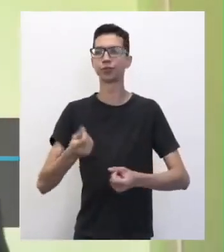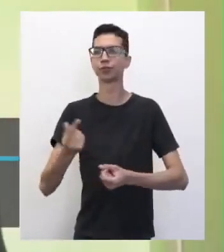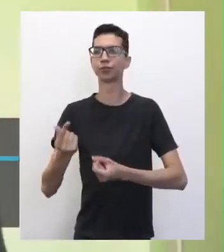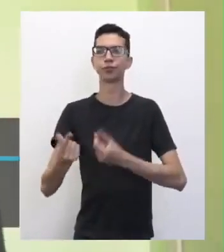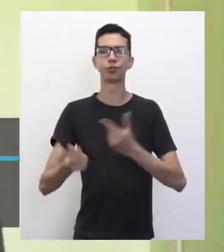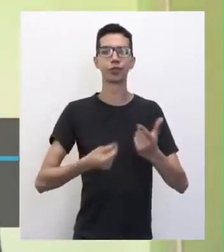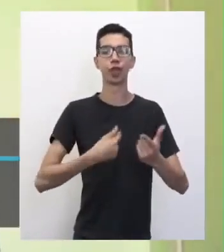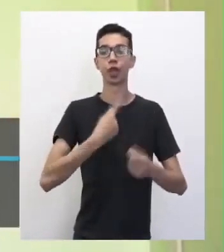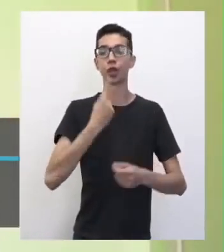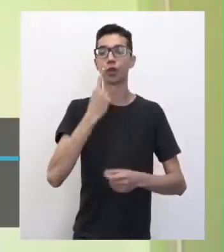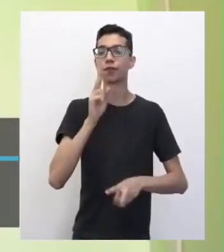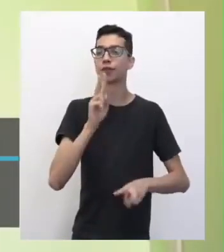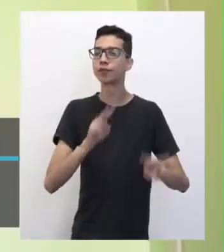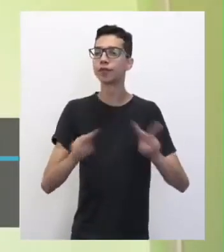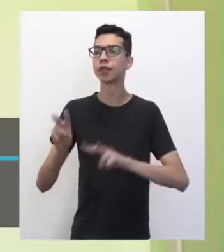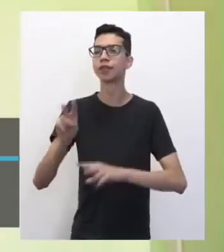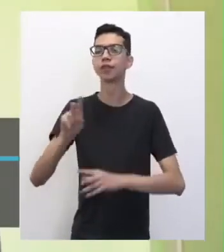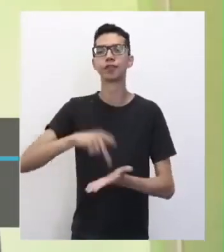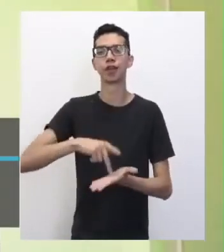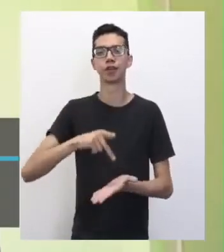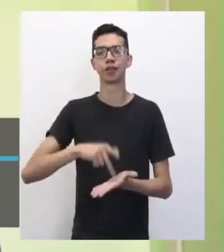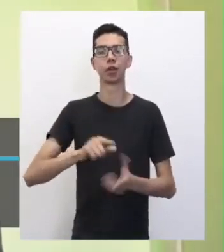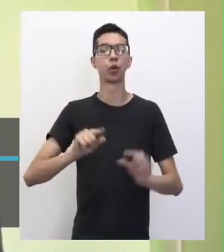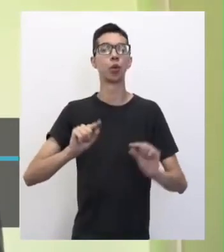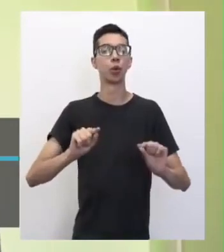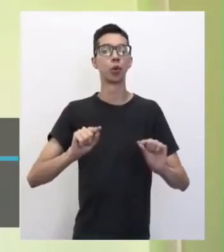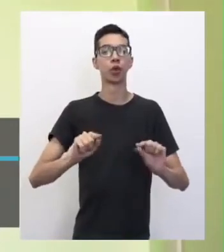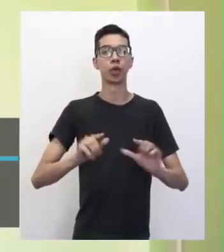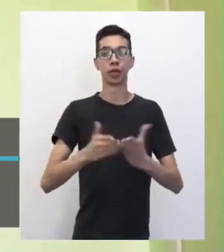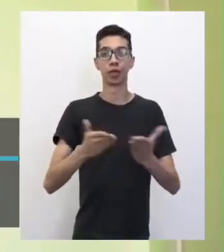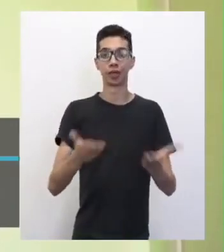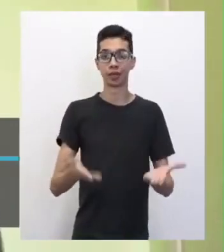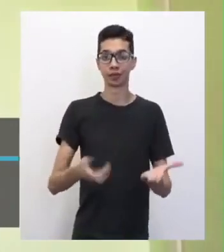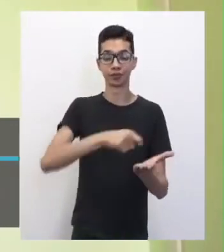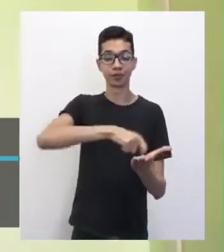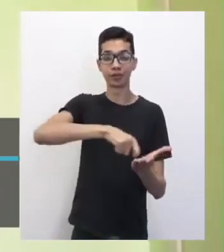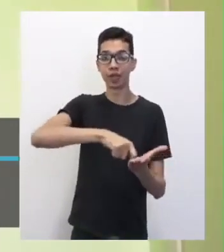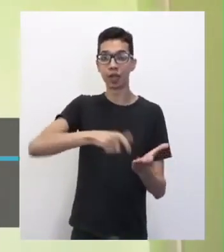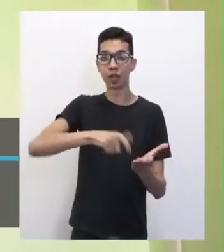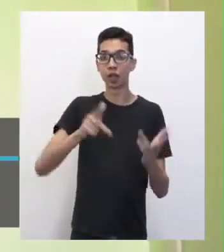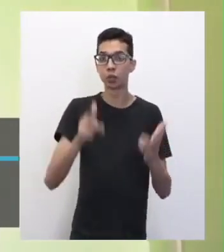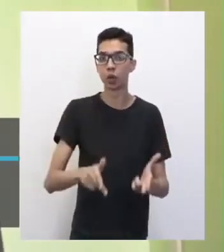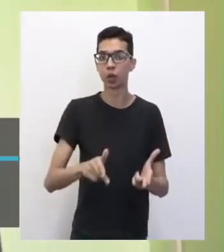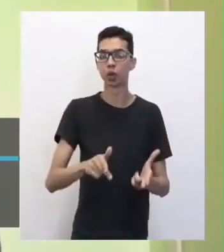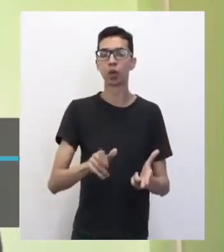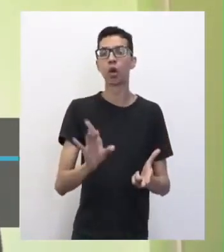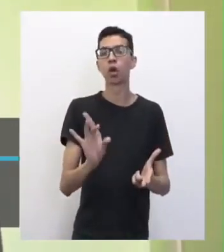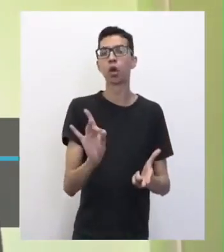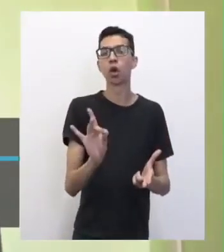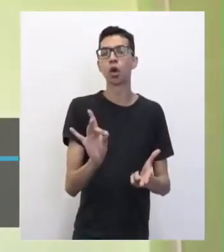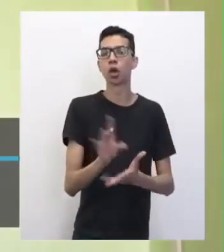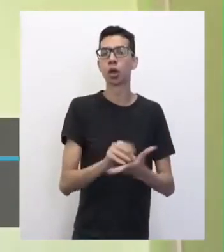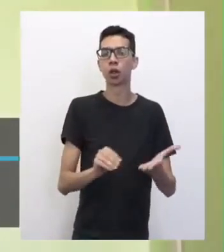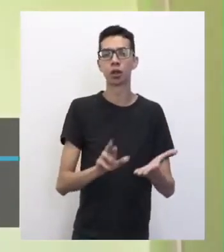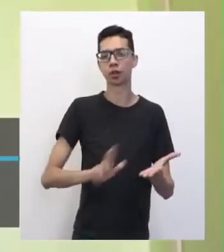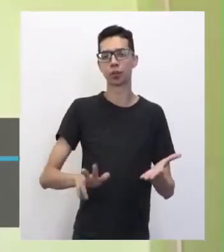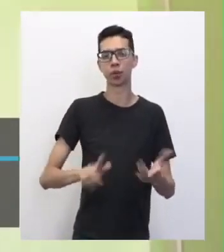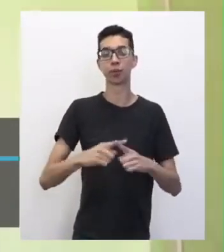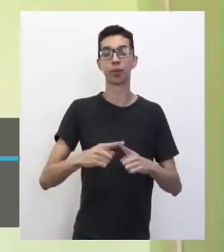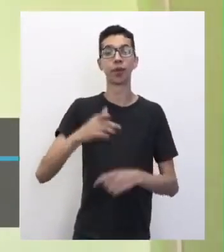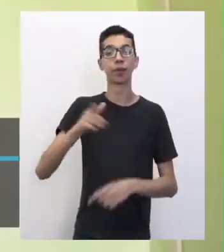eu encontro exatamente o que estava escrito no livro, na resposta. E não é cola, não. A